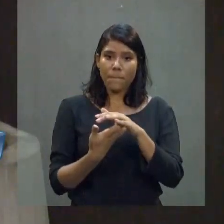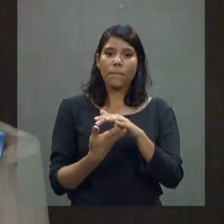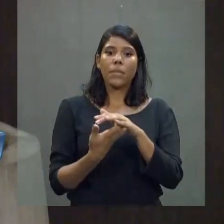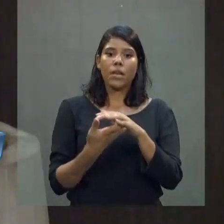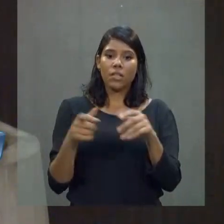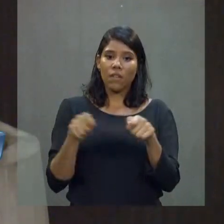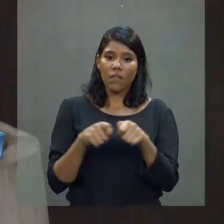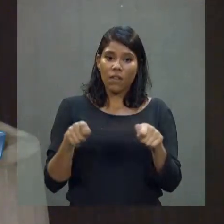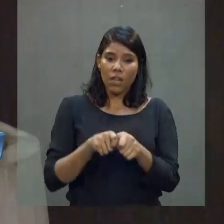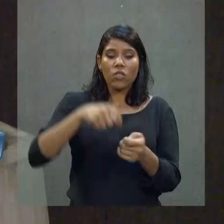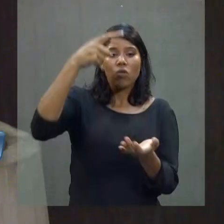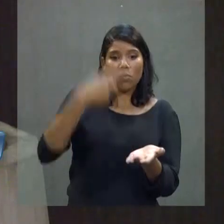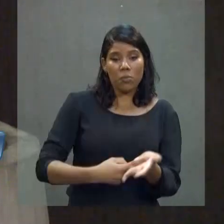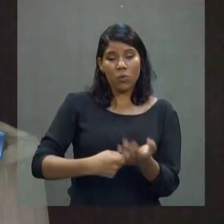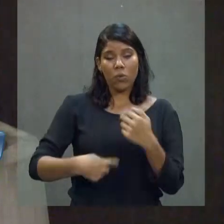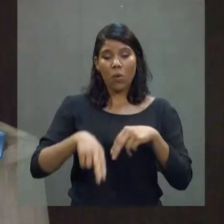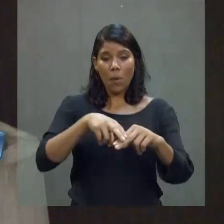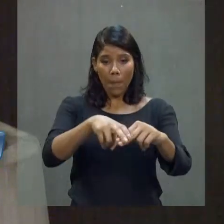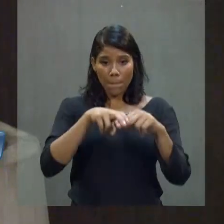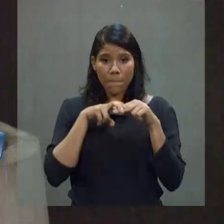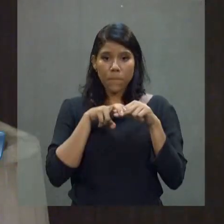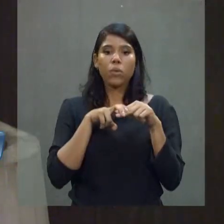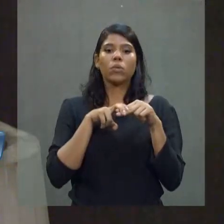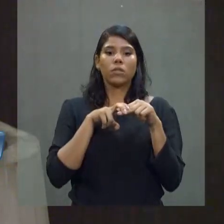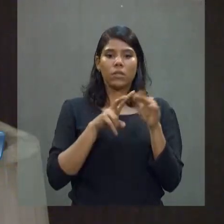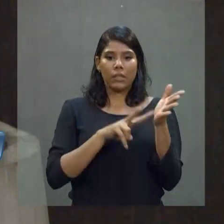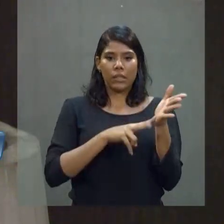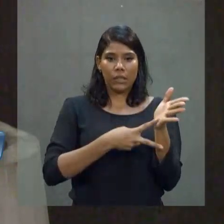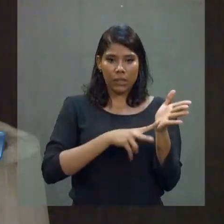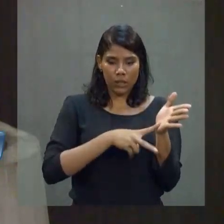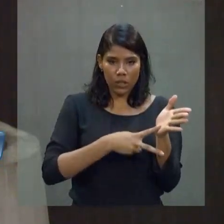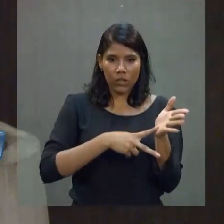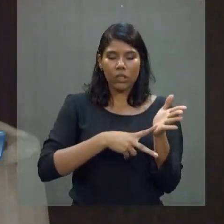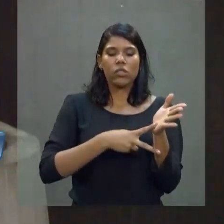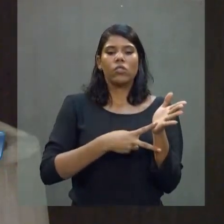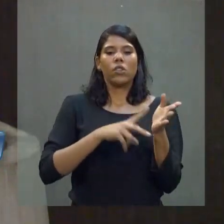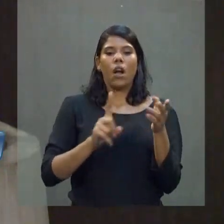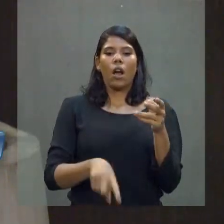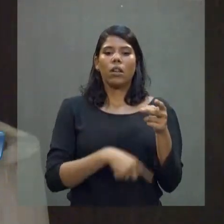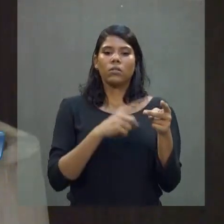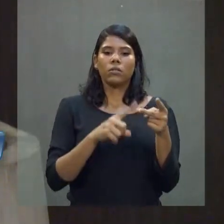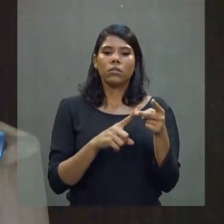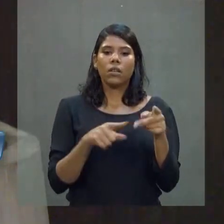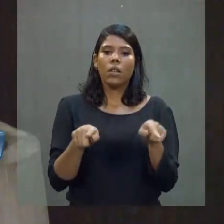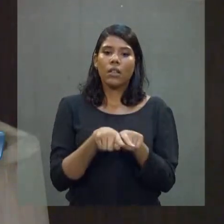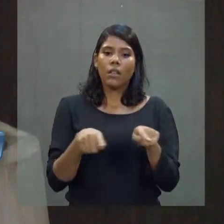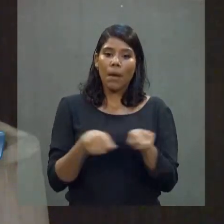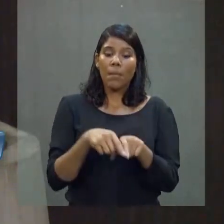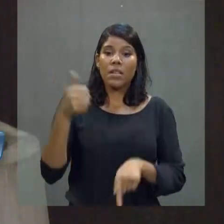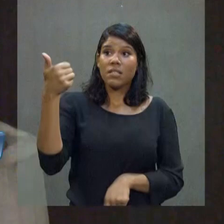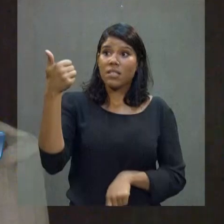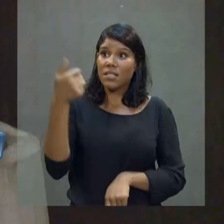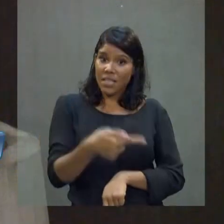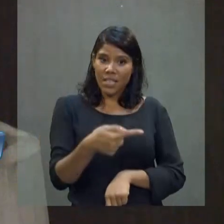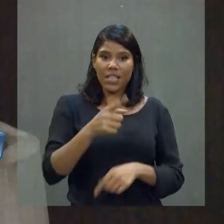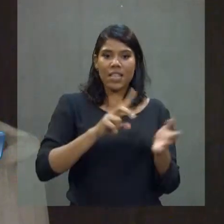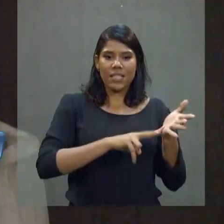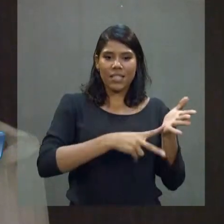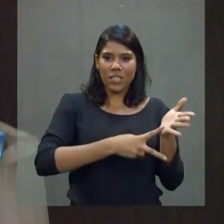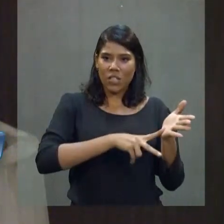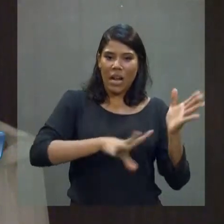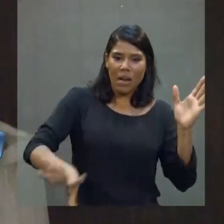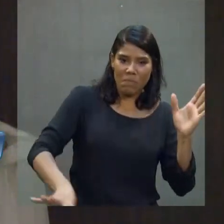celebrou com os petroleiros. Portanto, ao Sindipetro Ceará, aos outros 17 sindicatos que